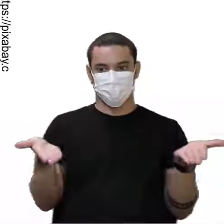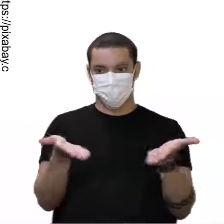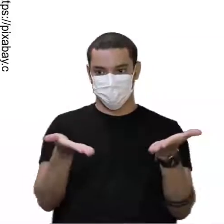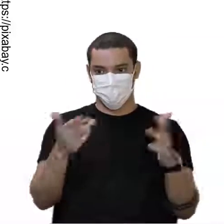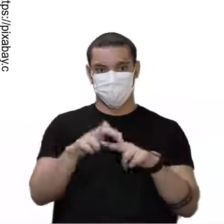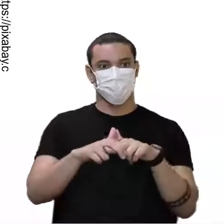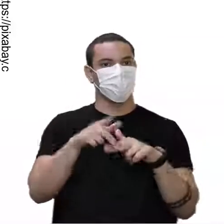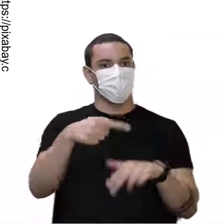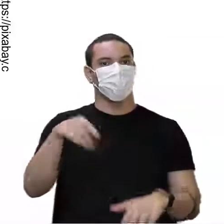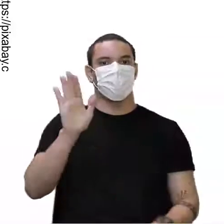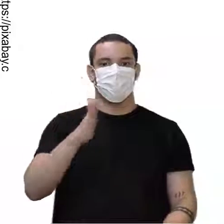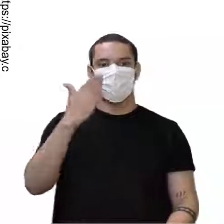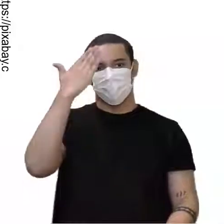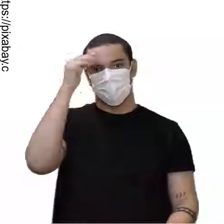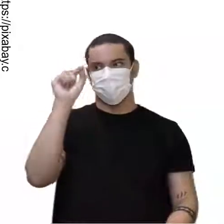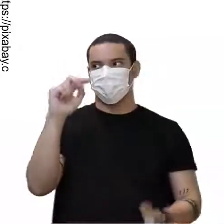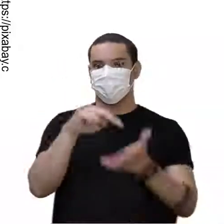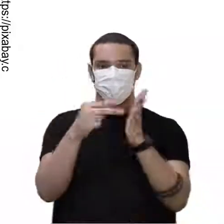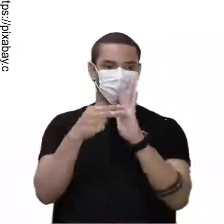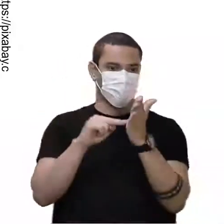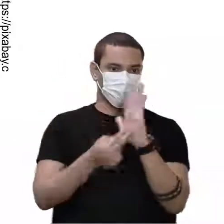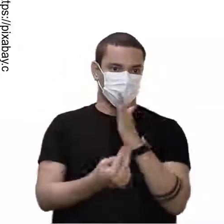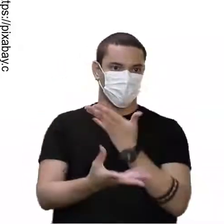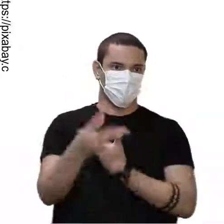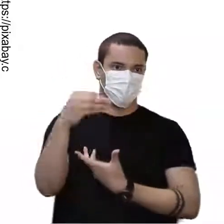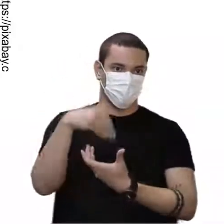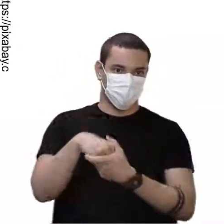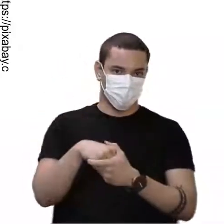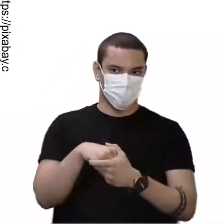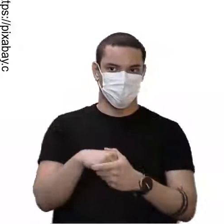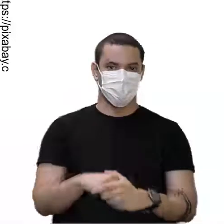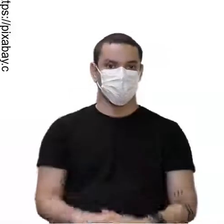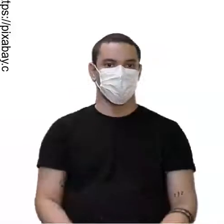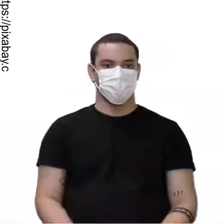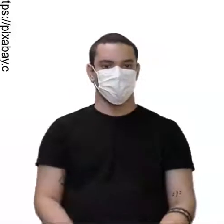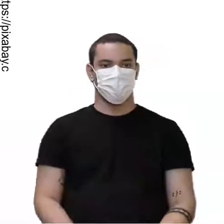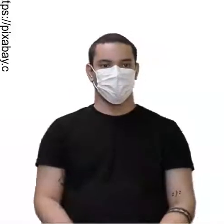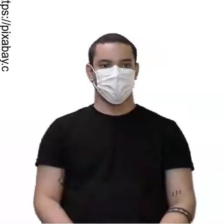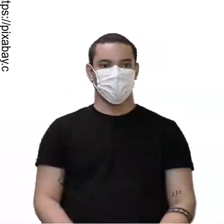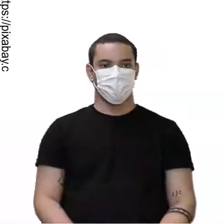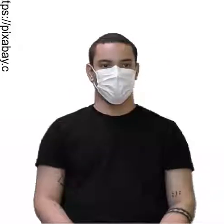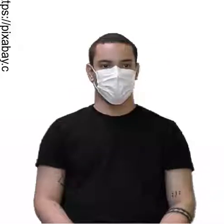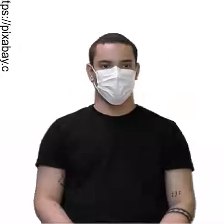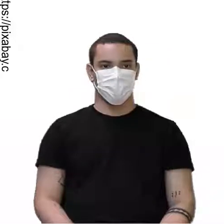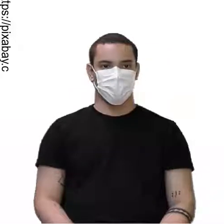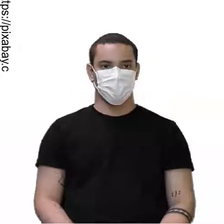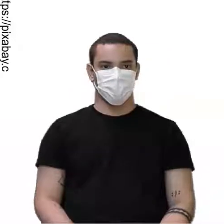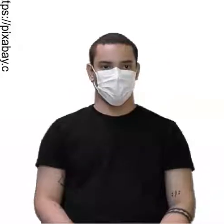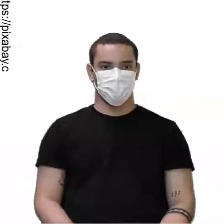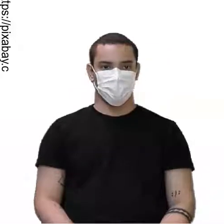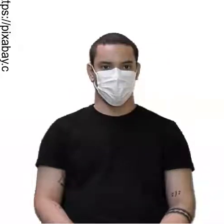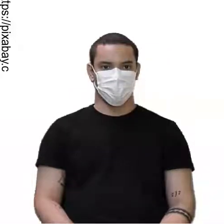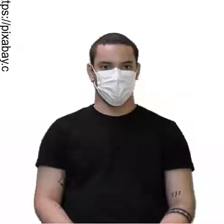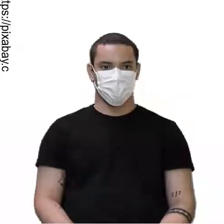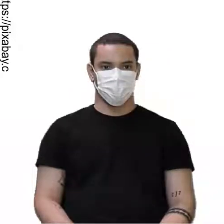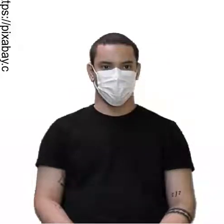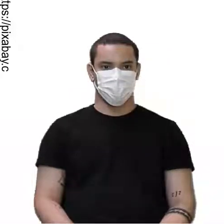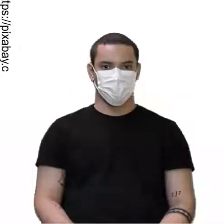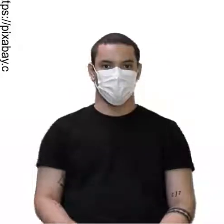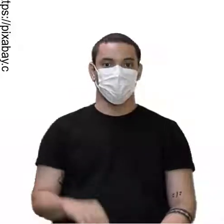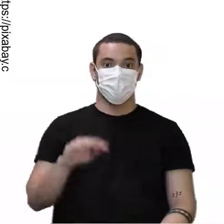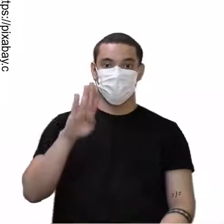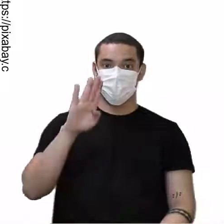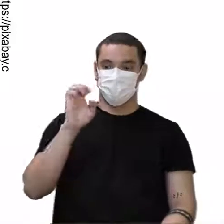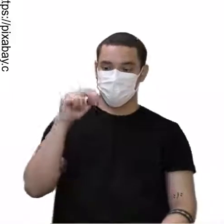já estão ali, já sabendo o que significa o been. O que é o been? Vamos falar mais primeiro sobre ele. Usamos o has, have